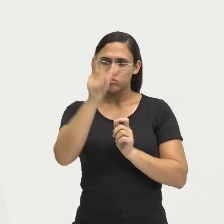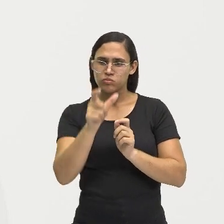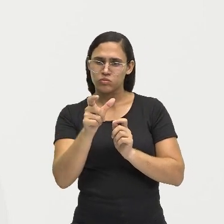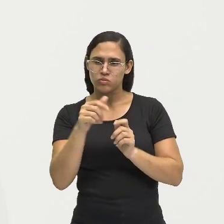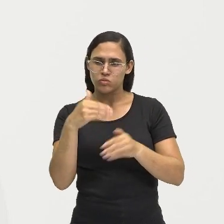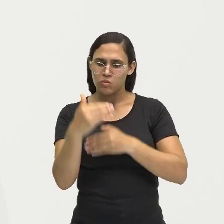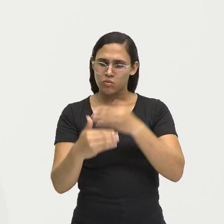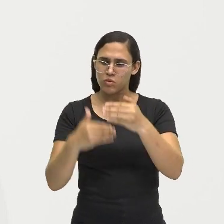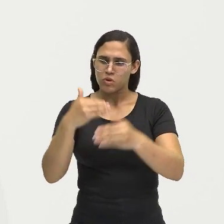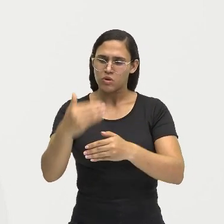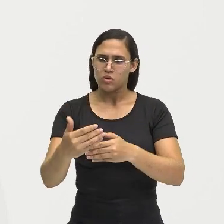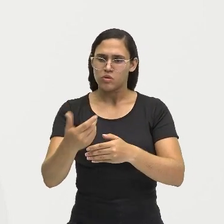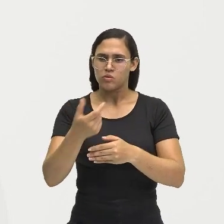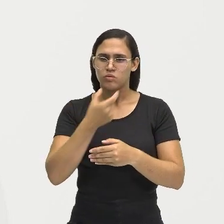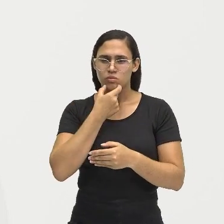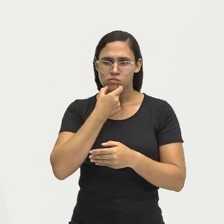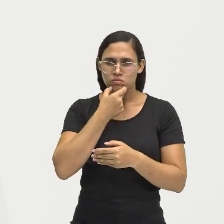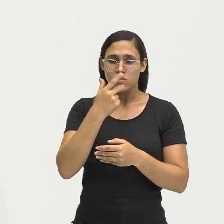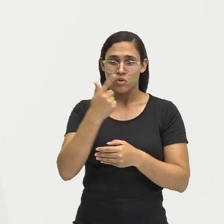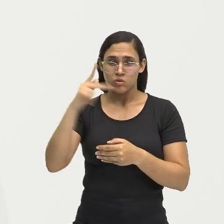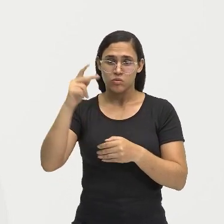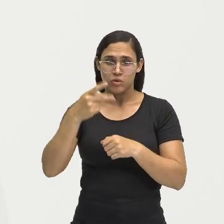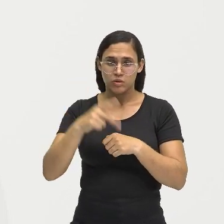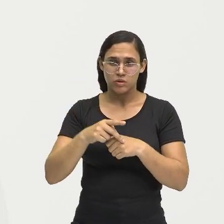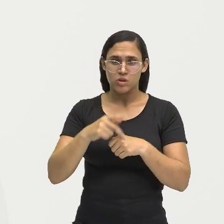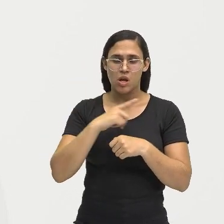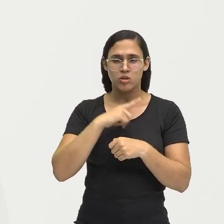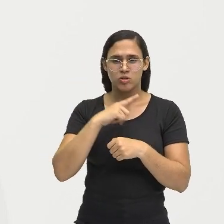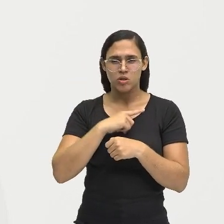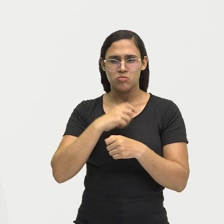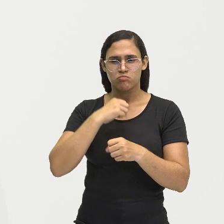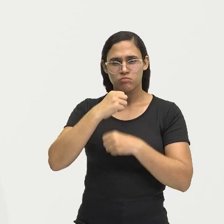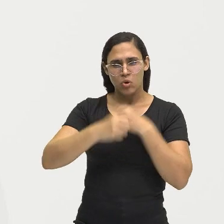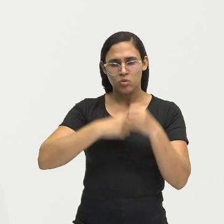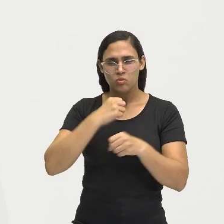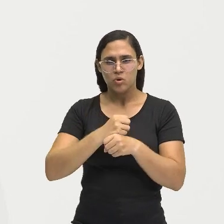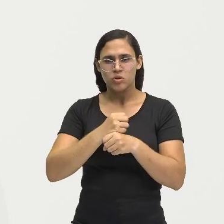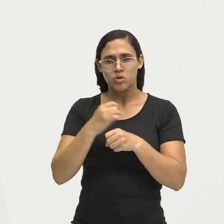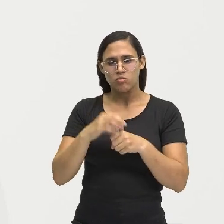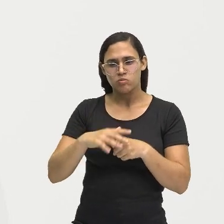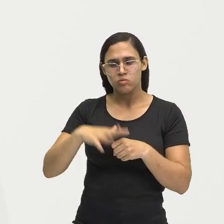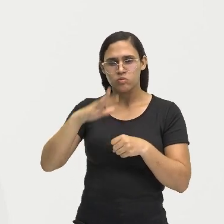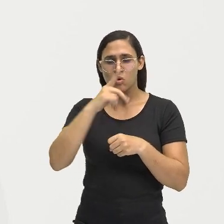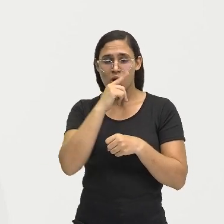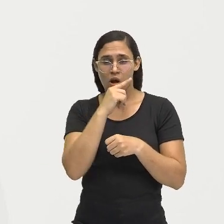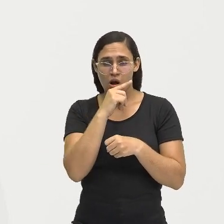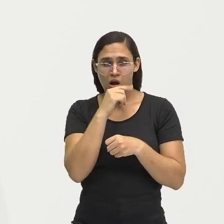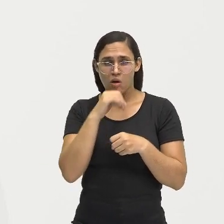ano. Porque é bastante água, né, gente? Bastante água ali sendo lançada